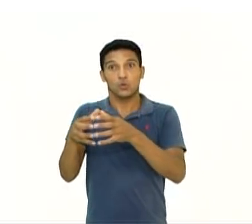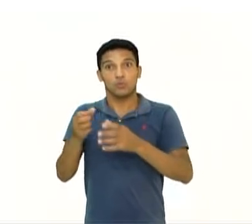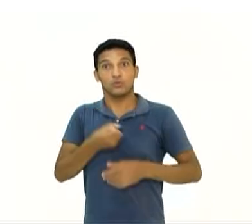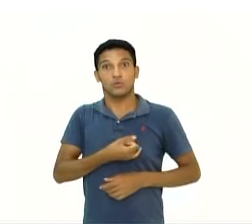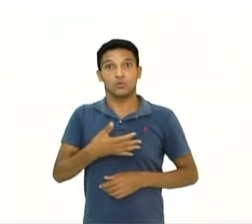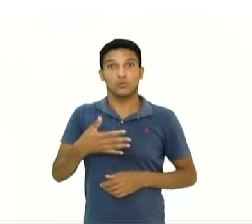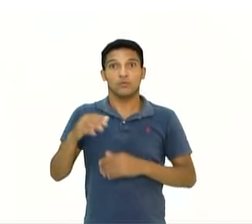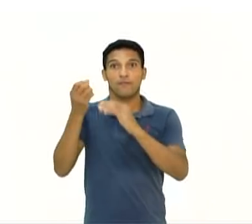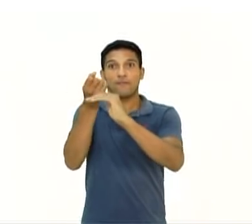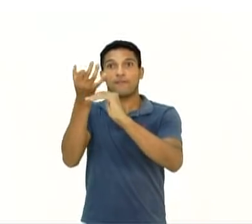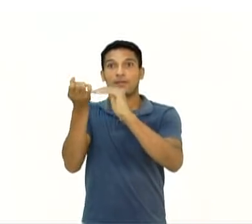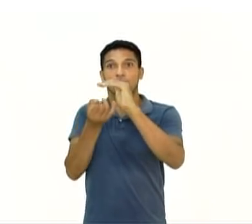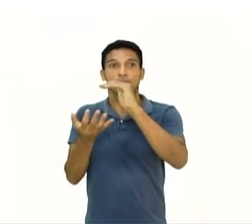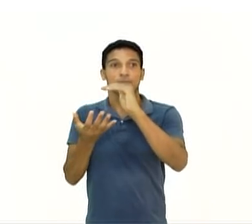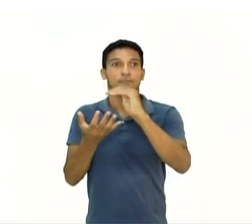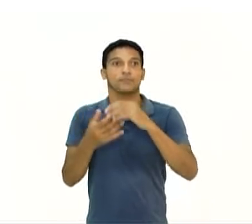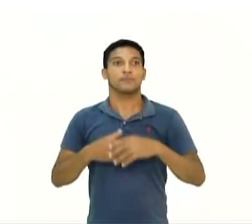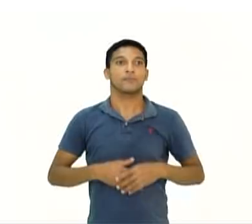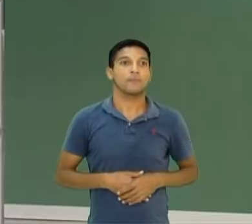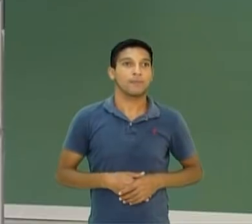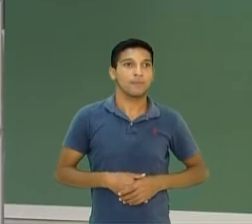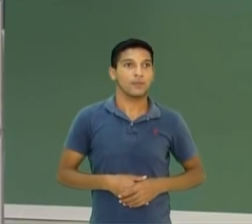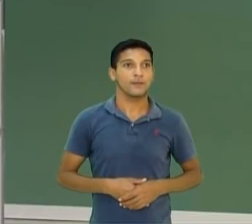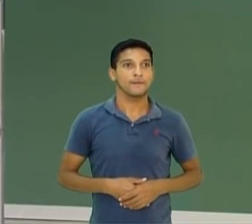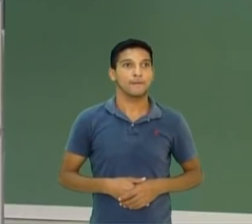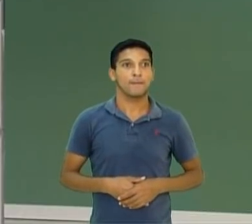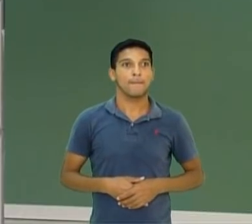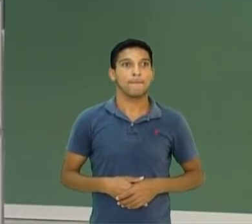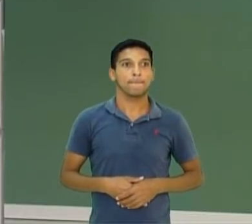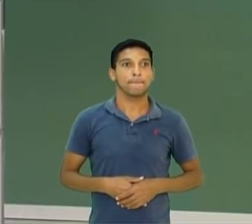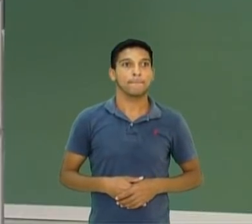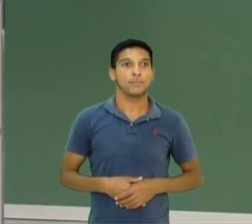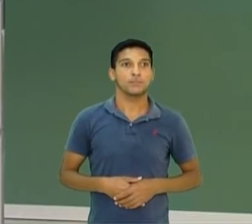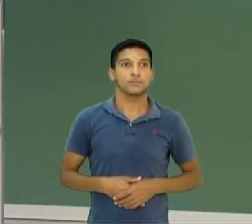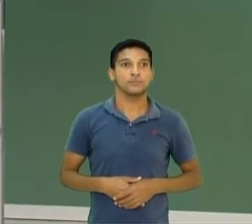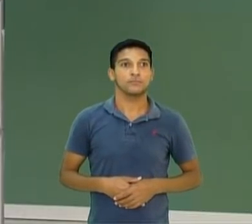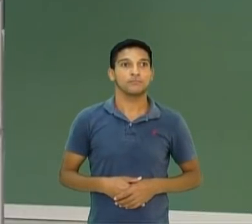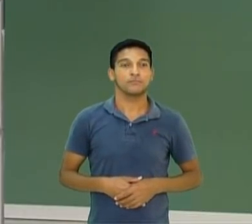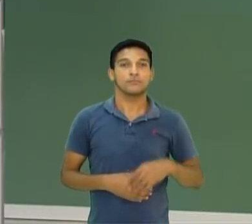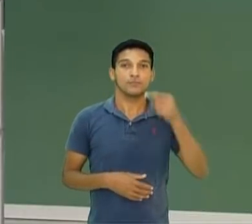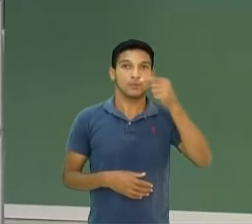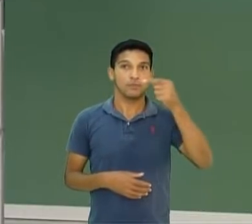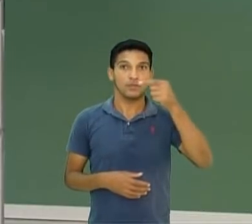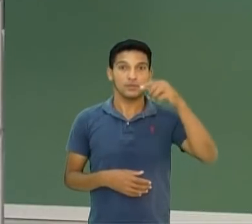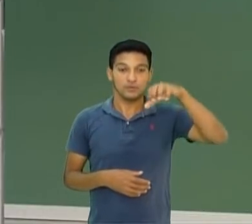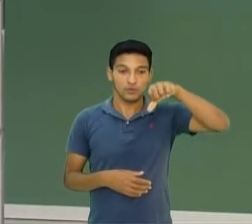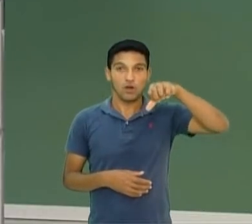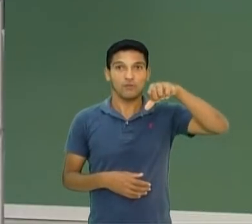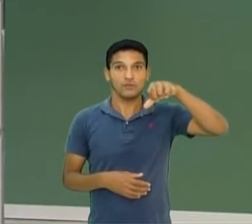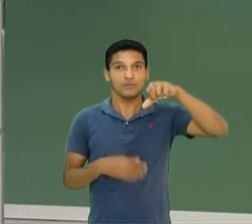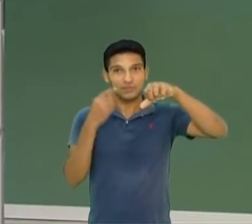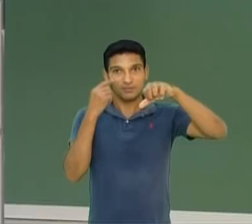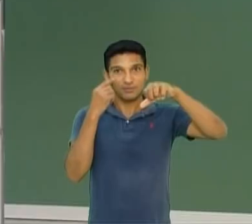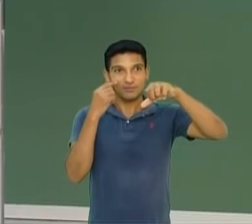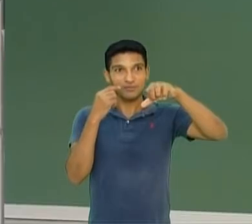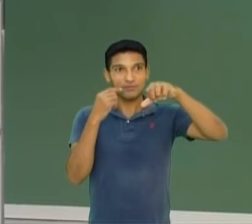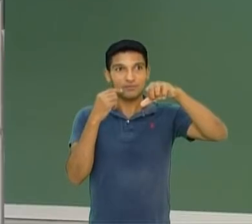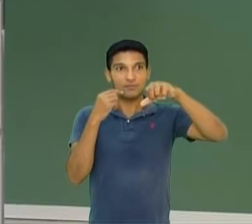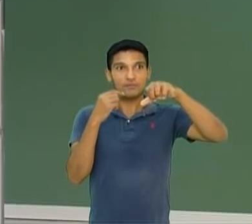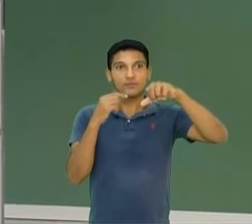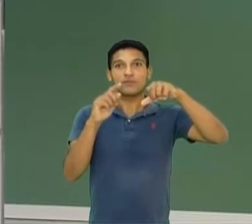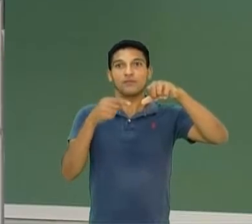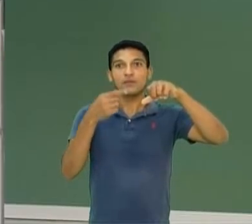Agora, construa o diagrama de Venn contendo o conjunto dos números naturais, inteiros e racionais. Depois,